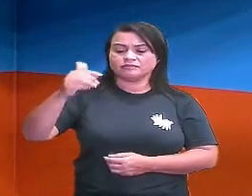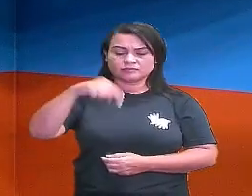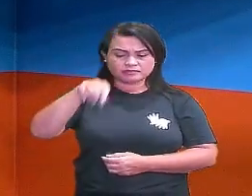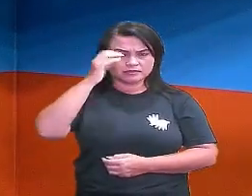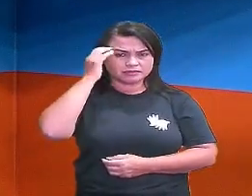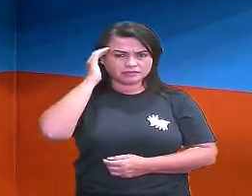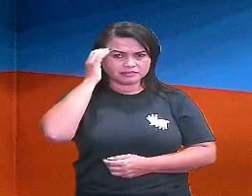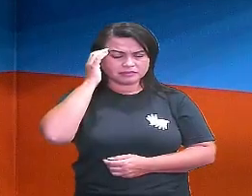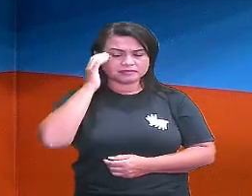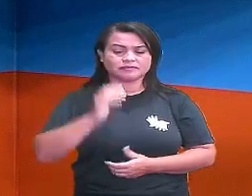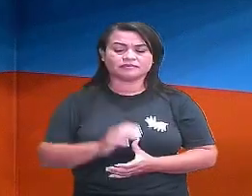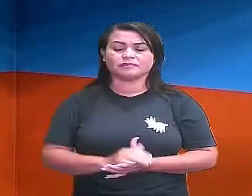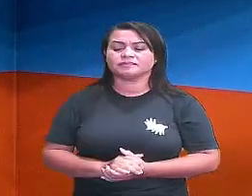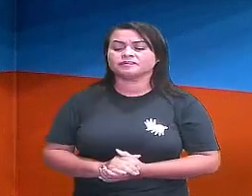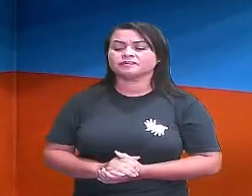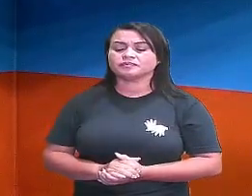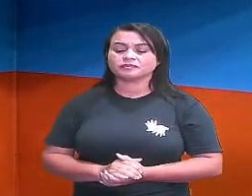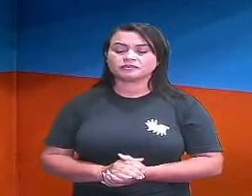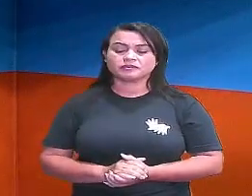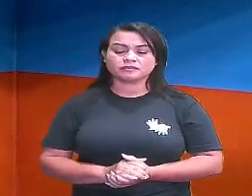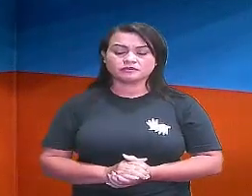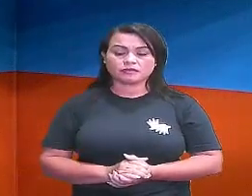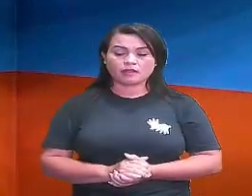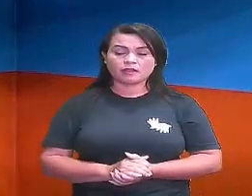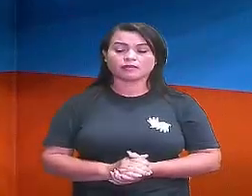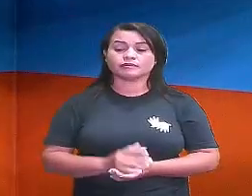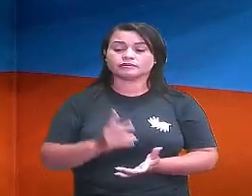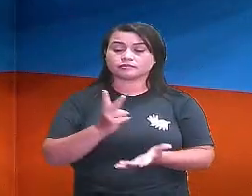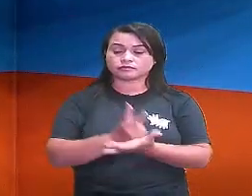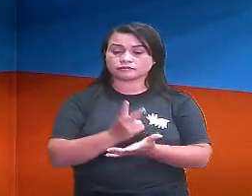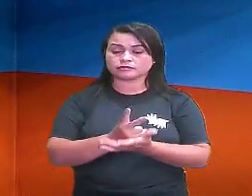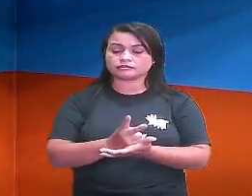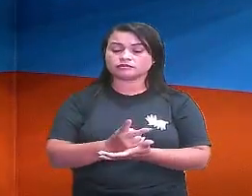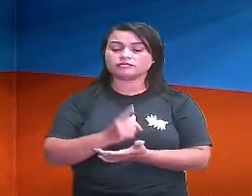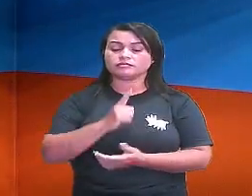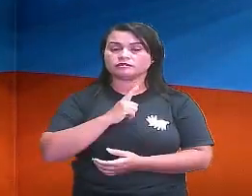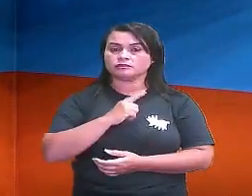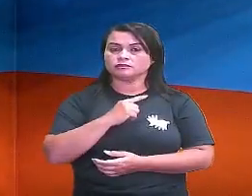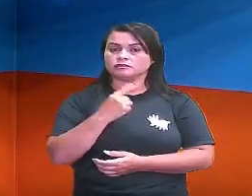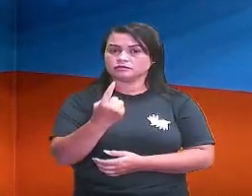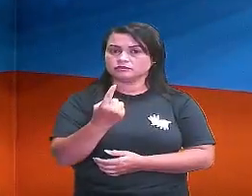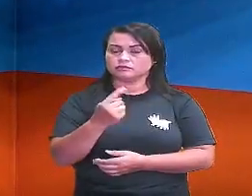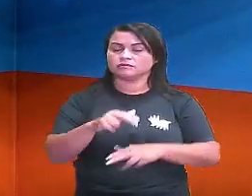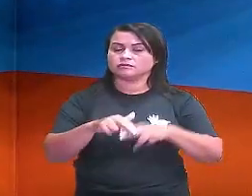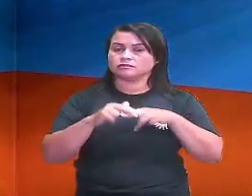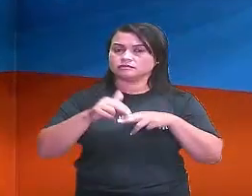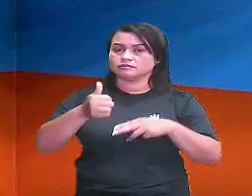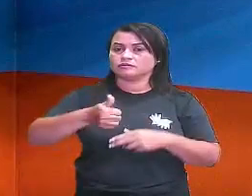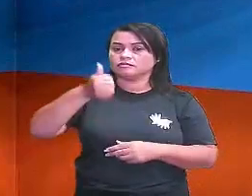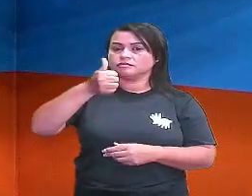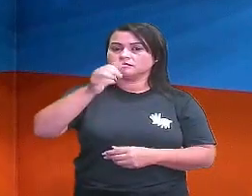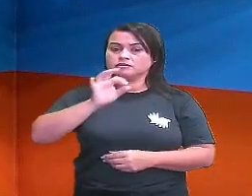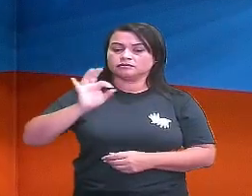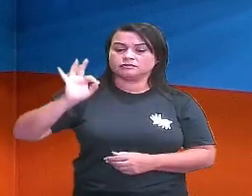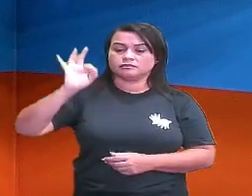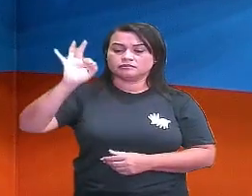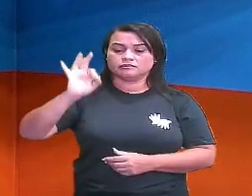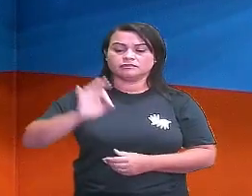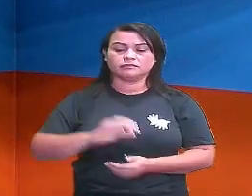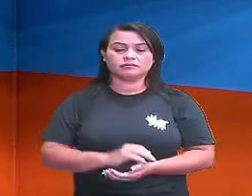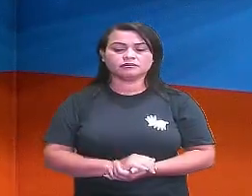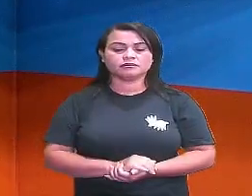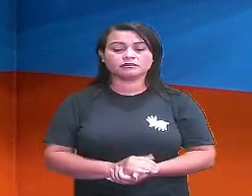para entender? Vamos seguir. Então, sempre vai ser 1. Por isso que ela é do primeiro grau. Então, vamos